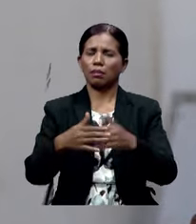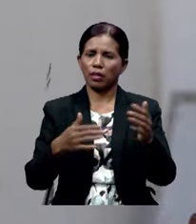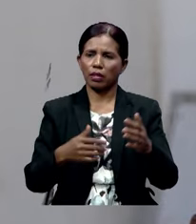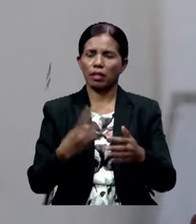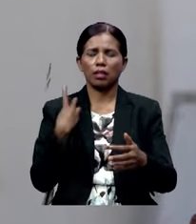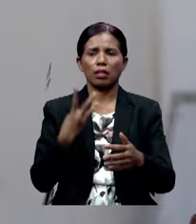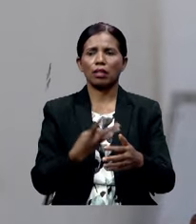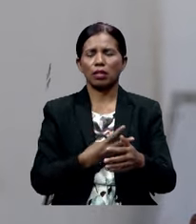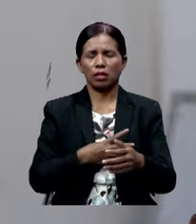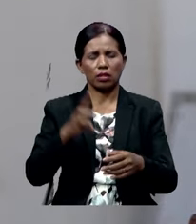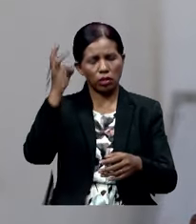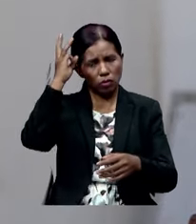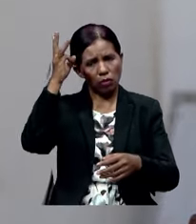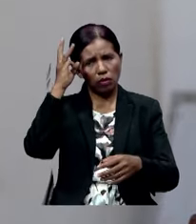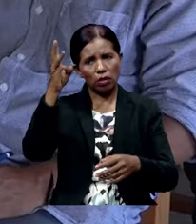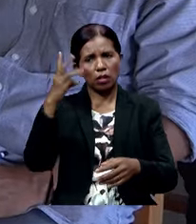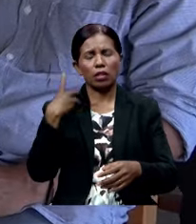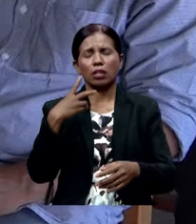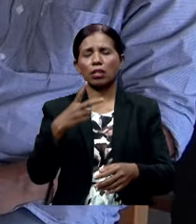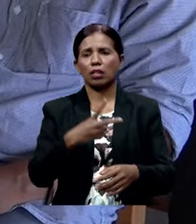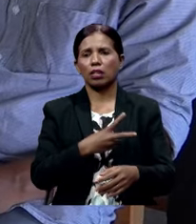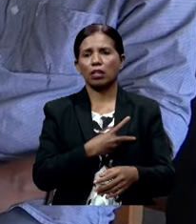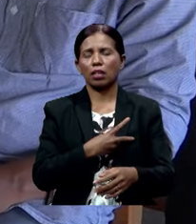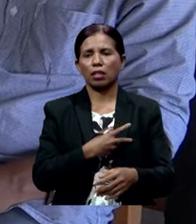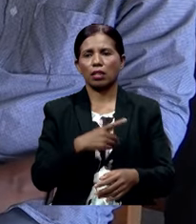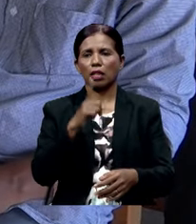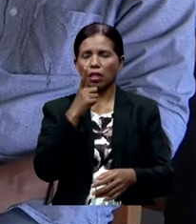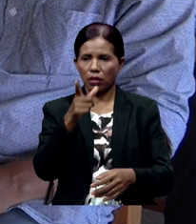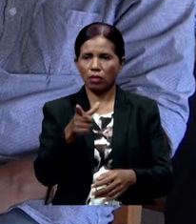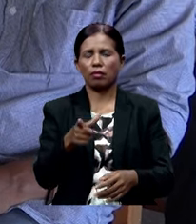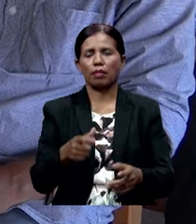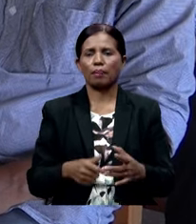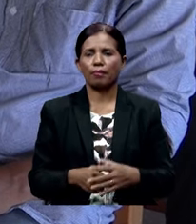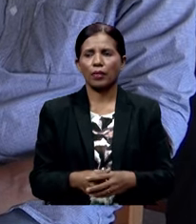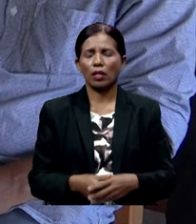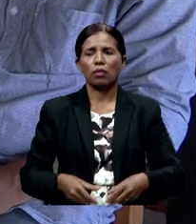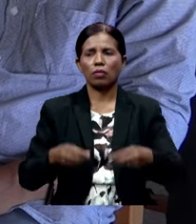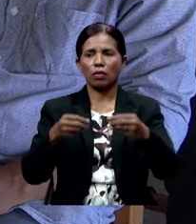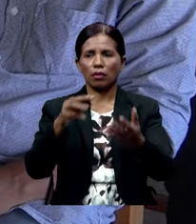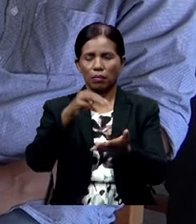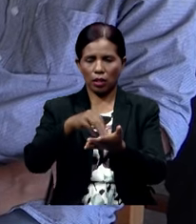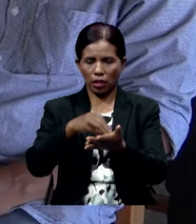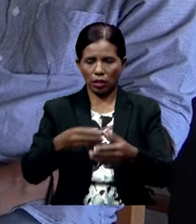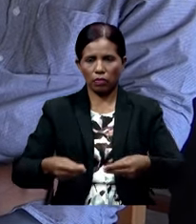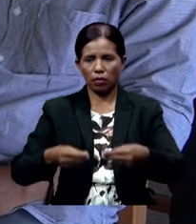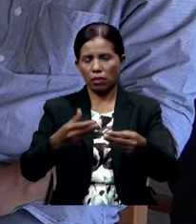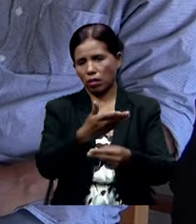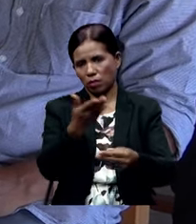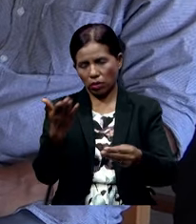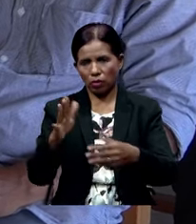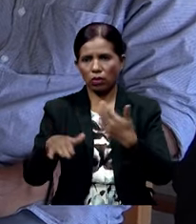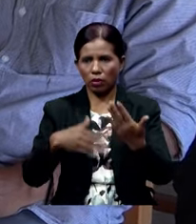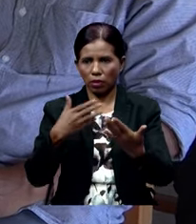ita sai confuso e ita, ita, ita nya lian rasi. For matéria vai te botar a